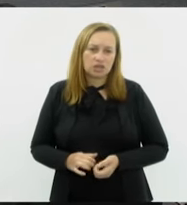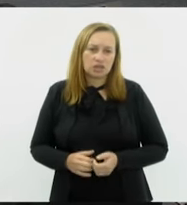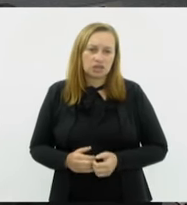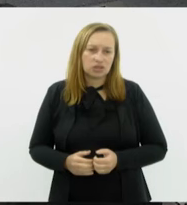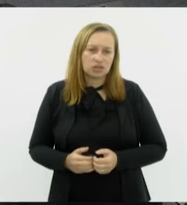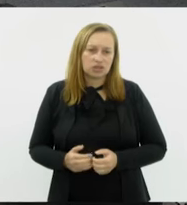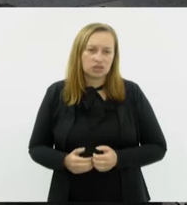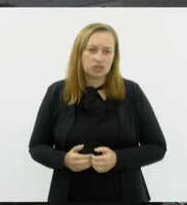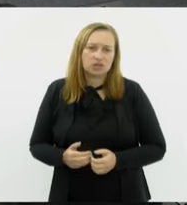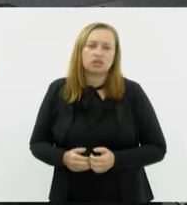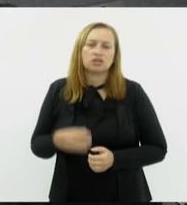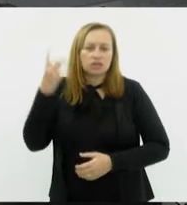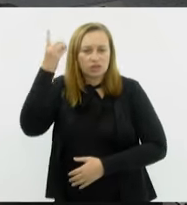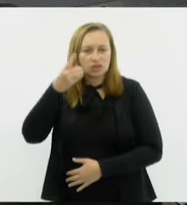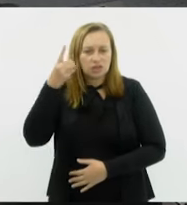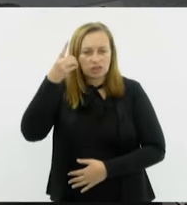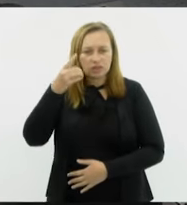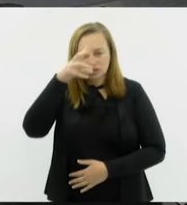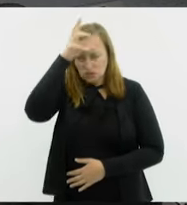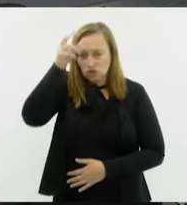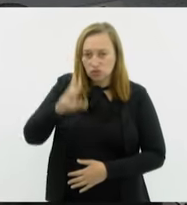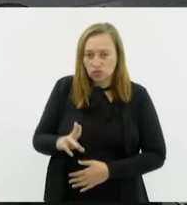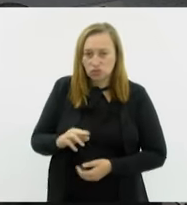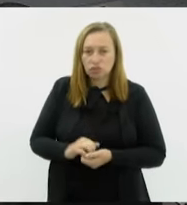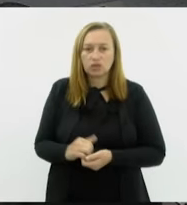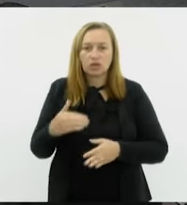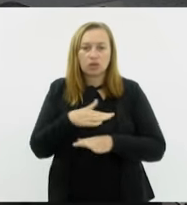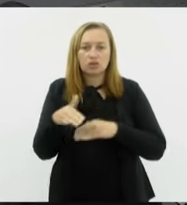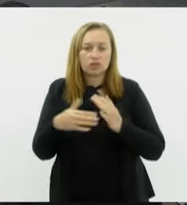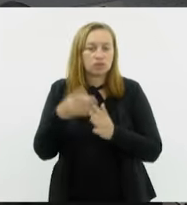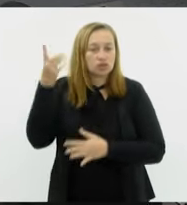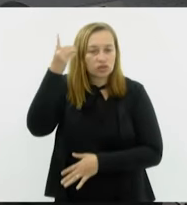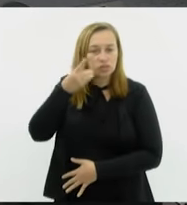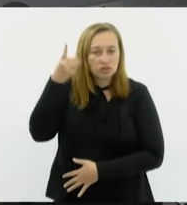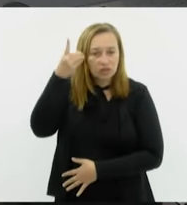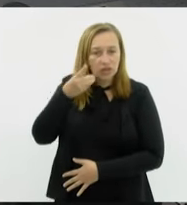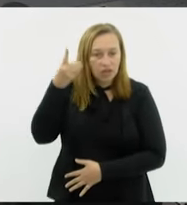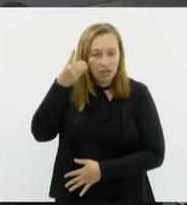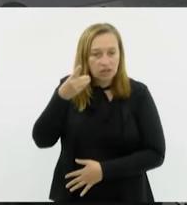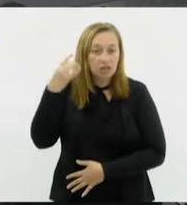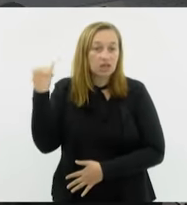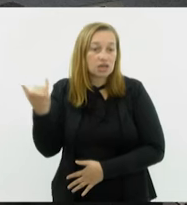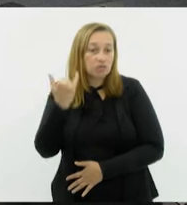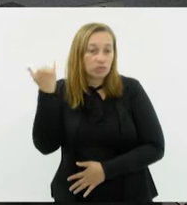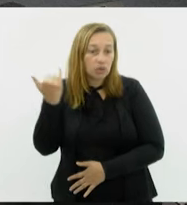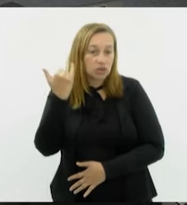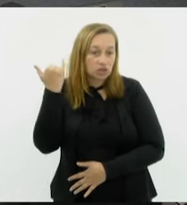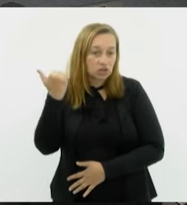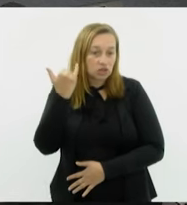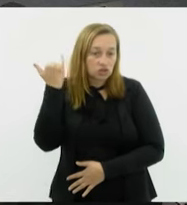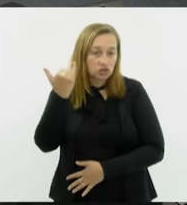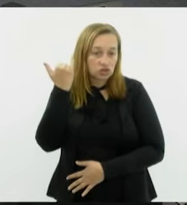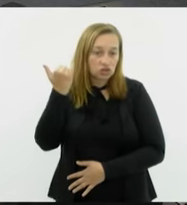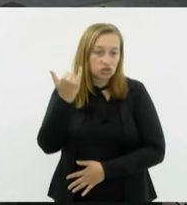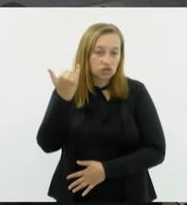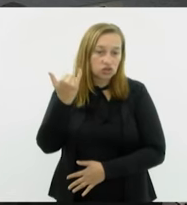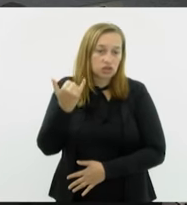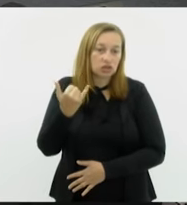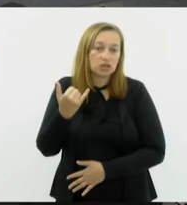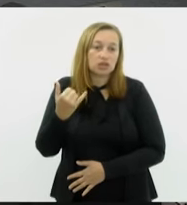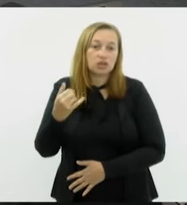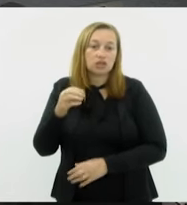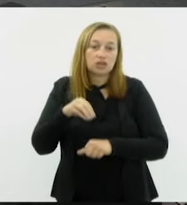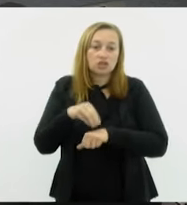Senhora presidenta, deputada Tiaju, senhoras deputadas, senhores deputados, super importante fazermos aqui essa